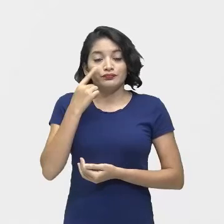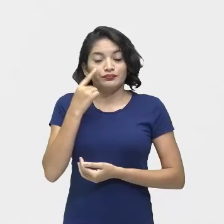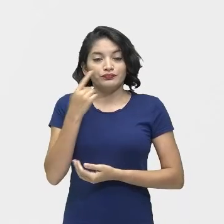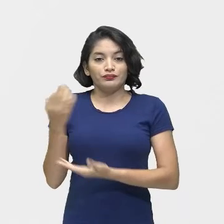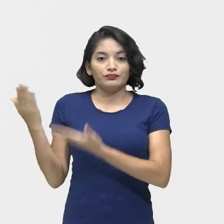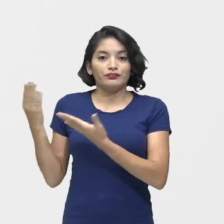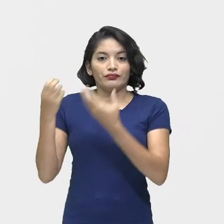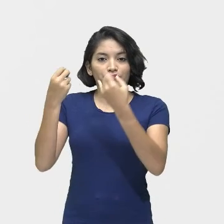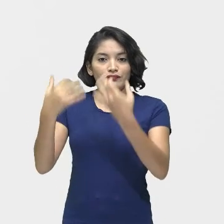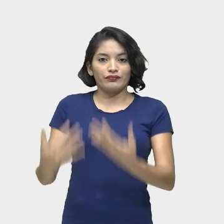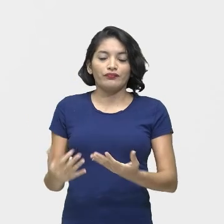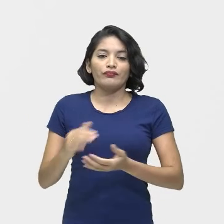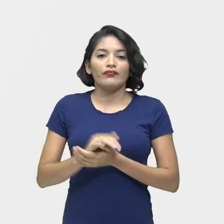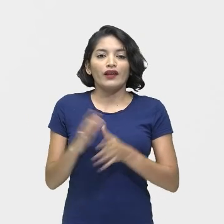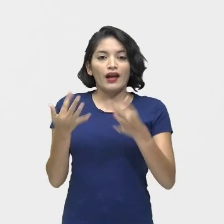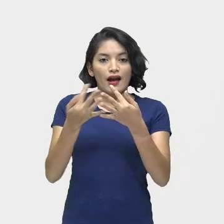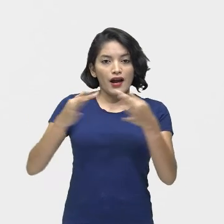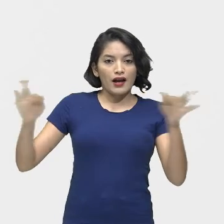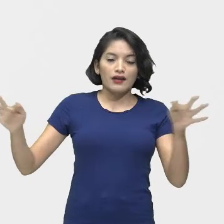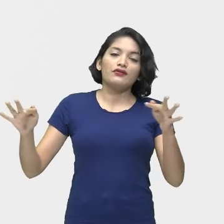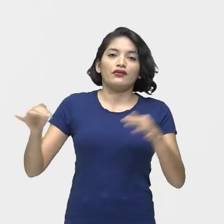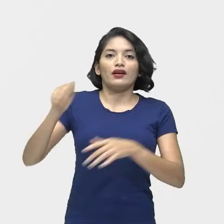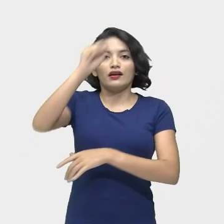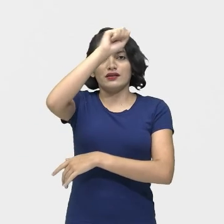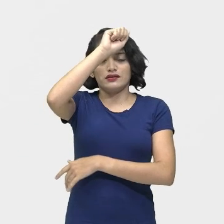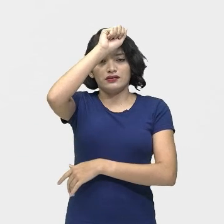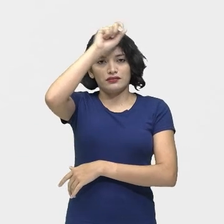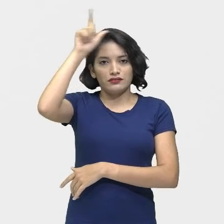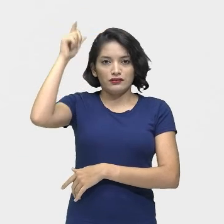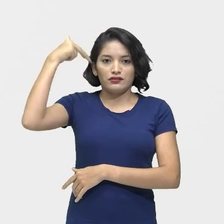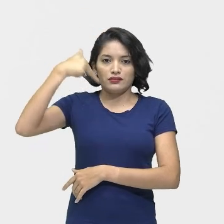comentário, olha aí. A famosa frase de Lenin, um passo para